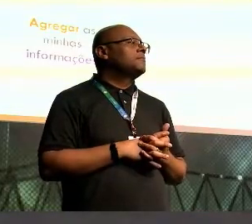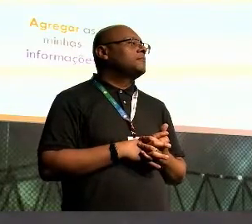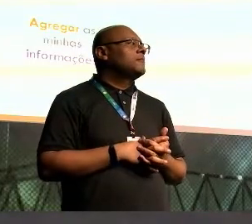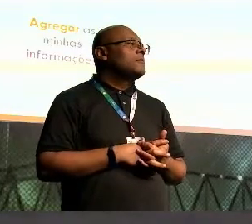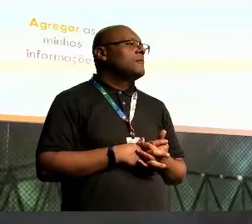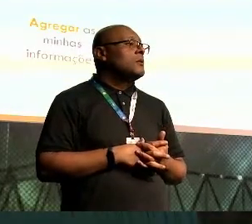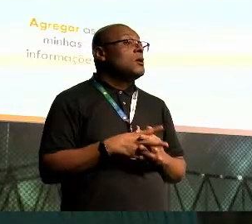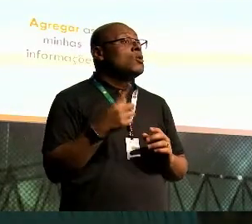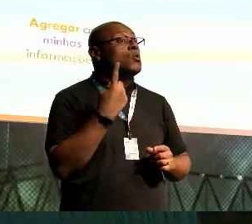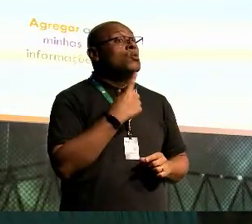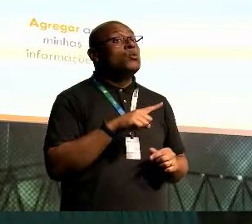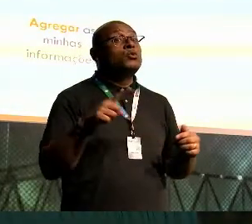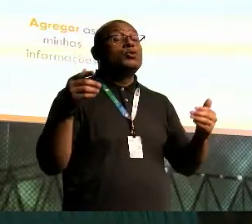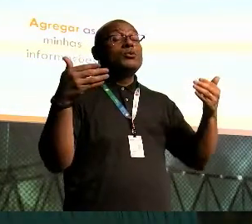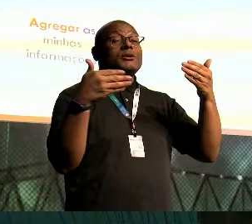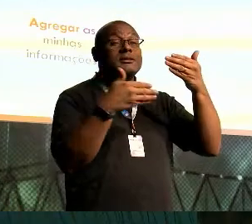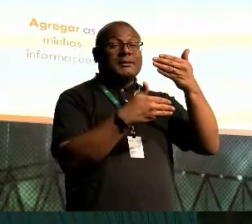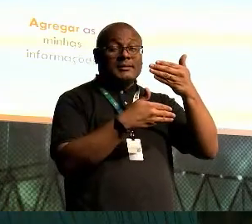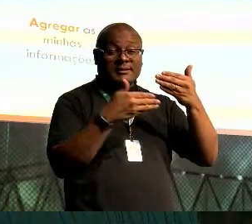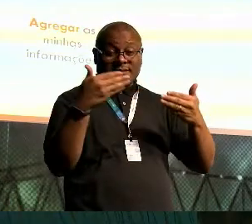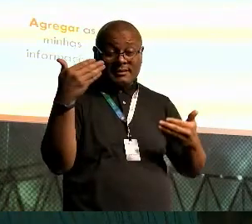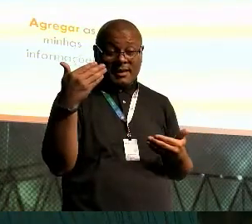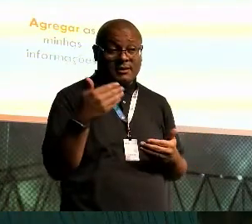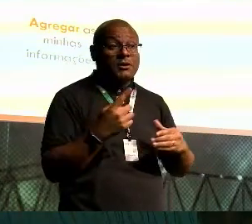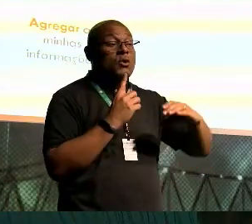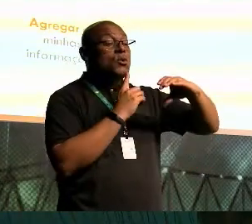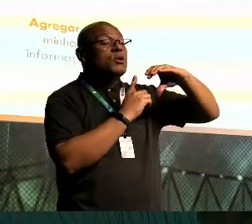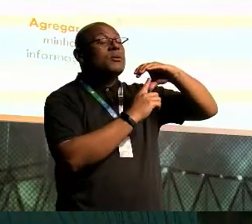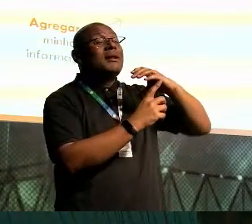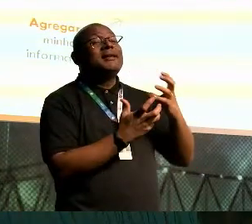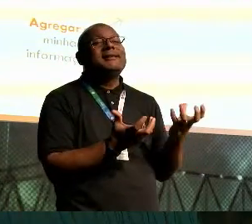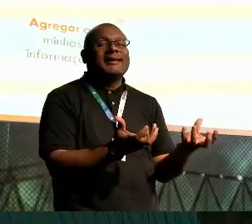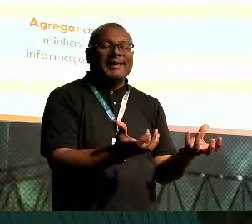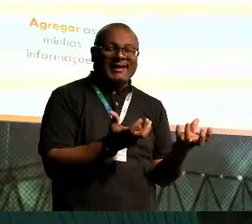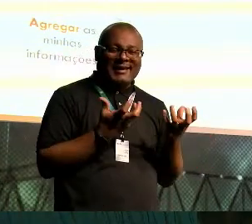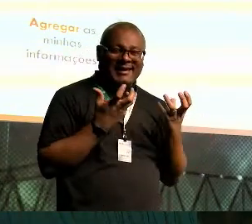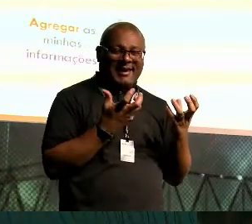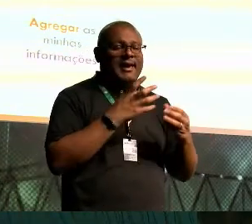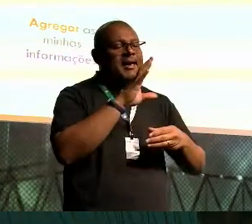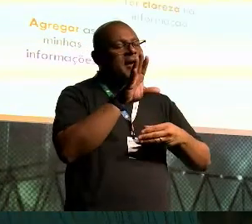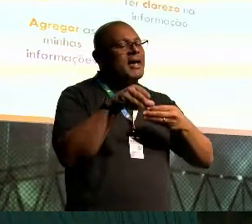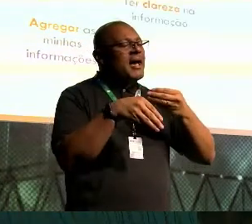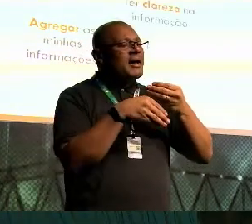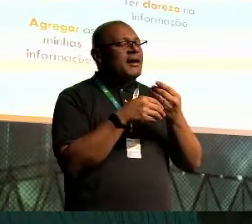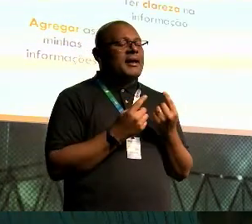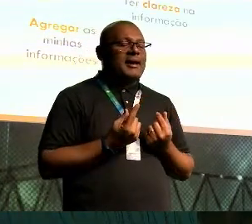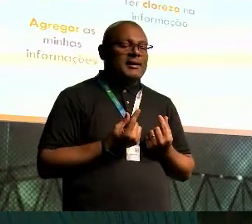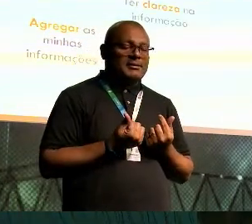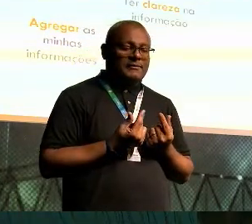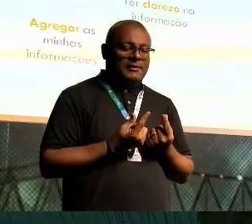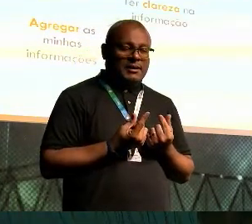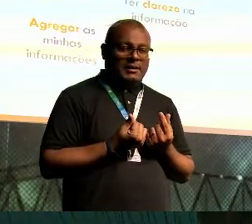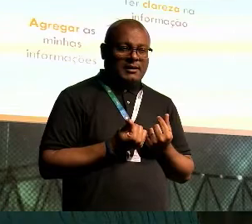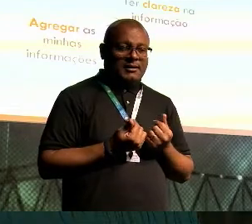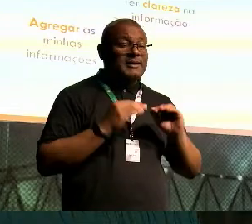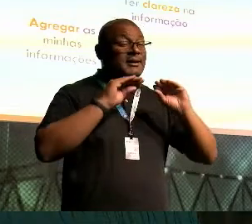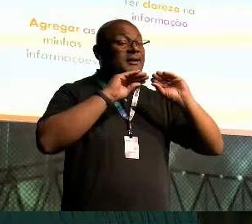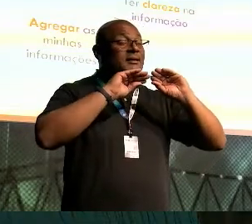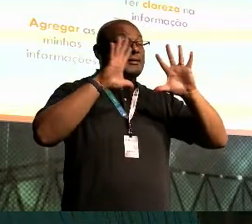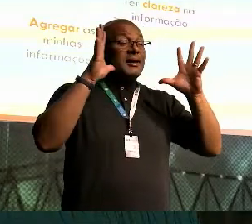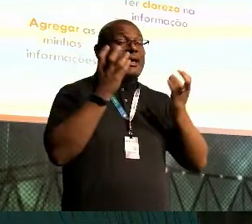Então, esse é o último slide, tá? Então, o que o usuário espera aqui? Então, agregar as minhas finanças, ter